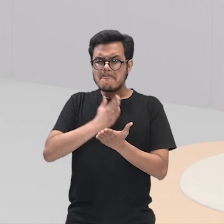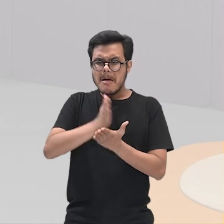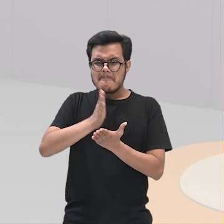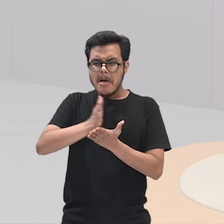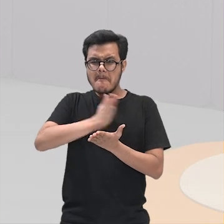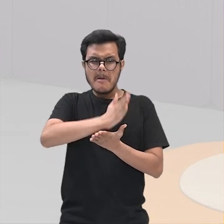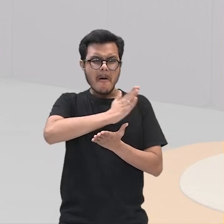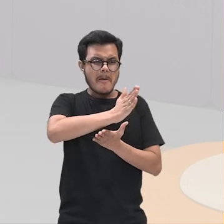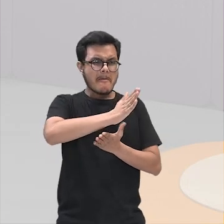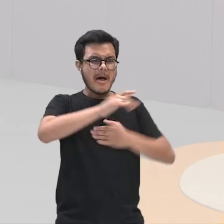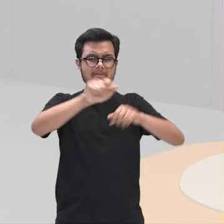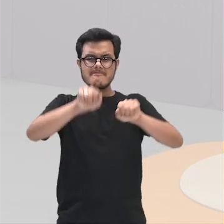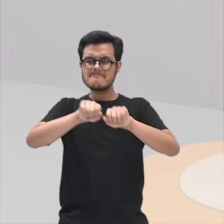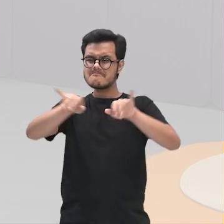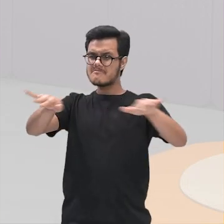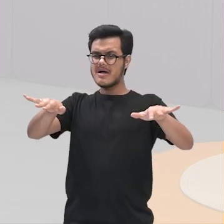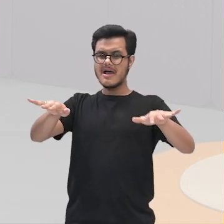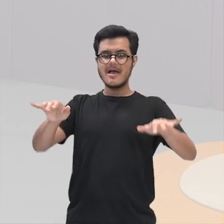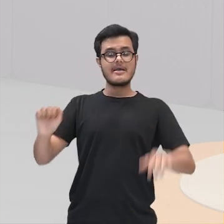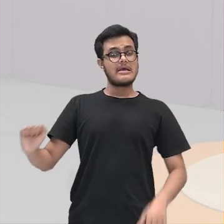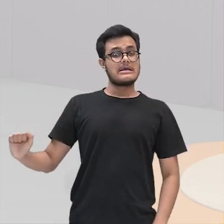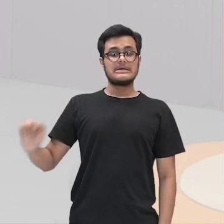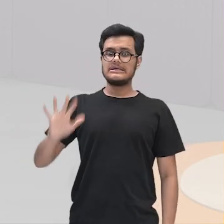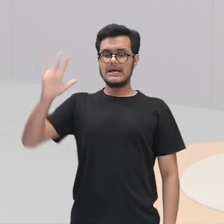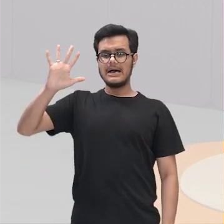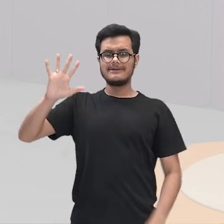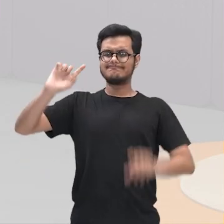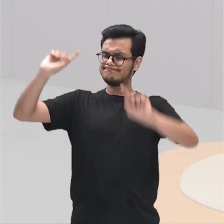agora há pouco. Então, essas pressões